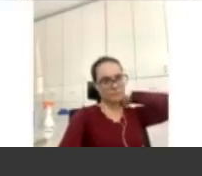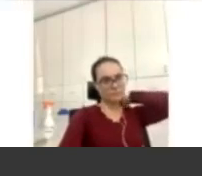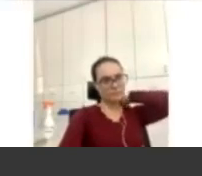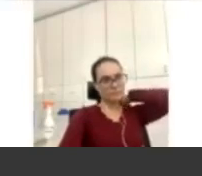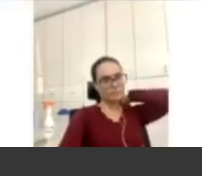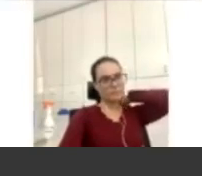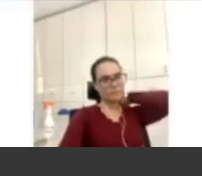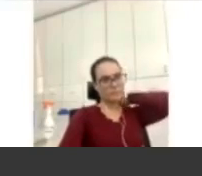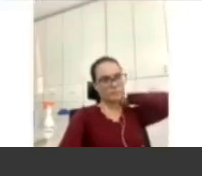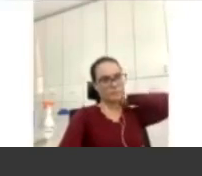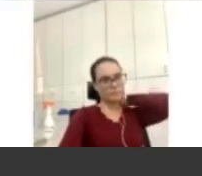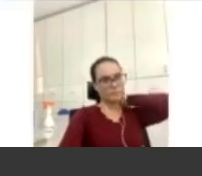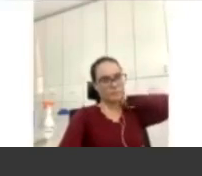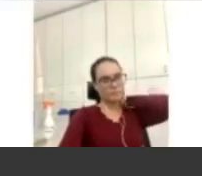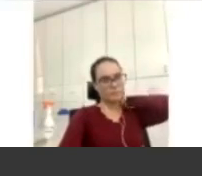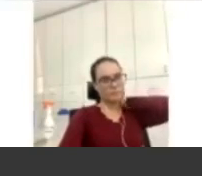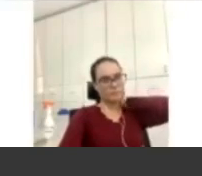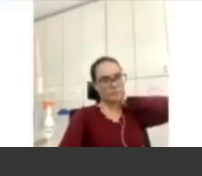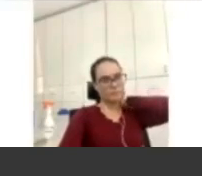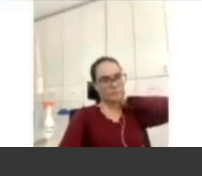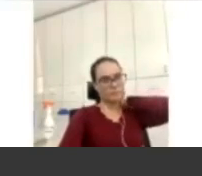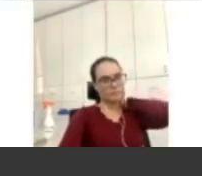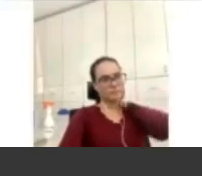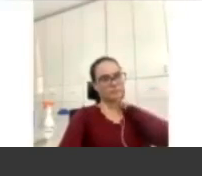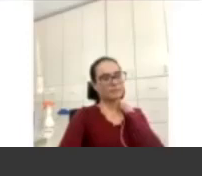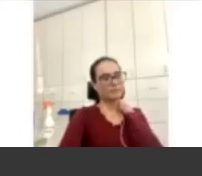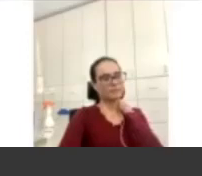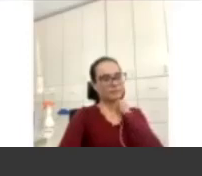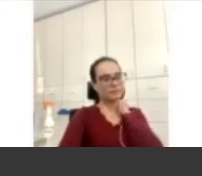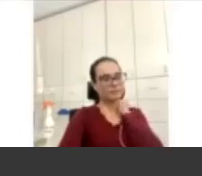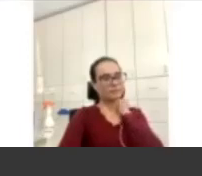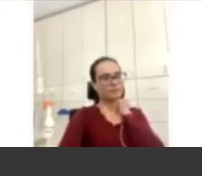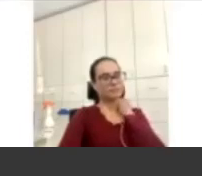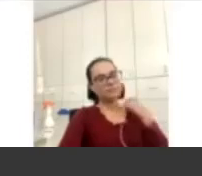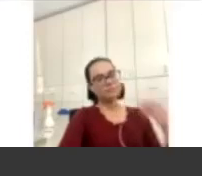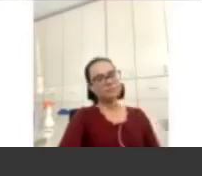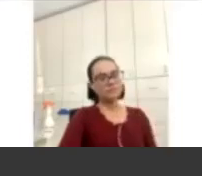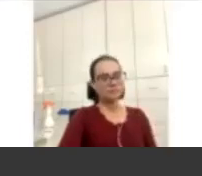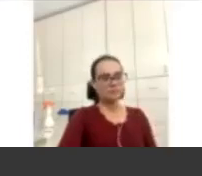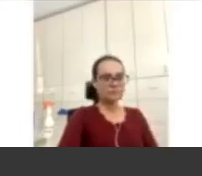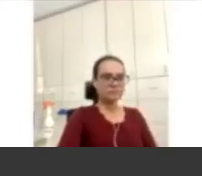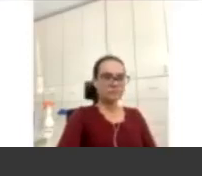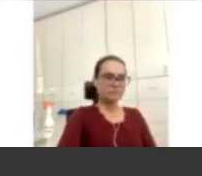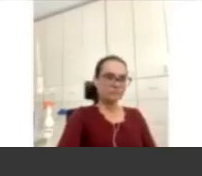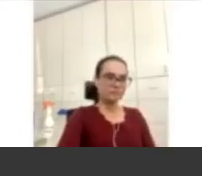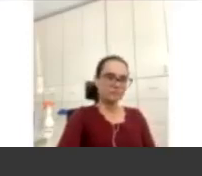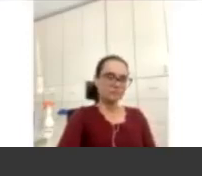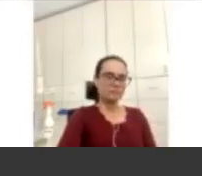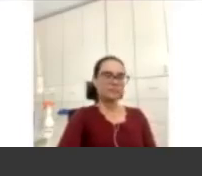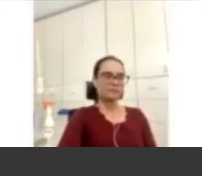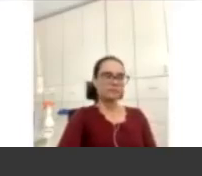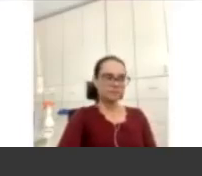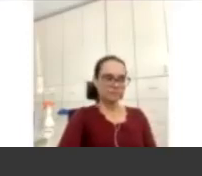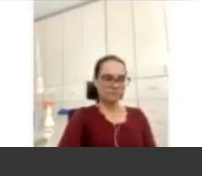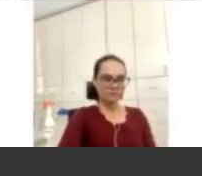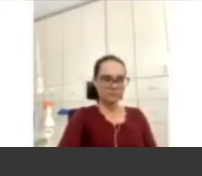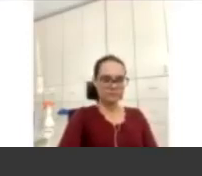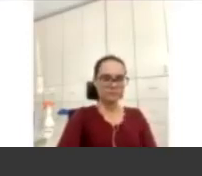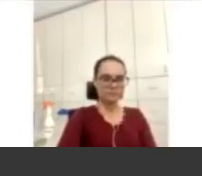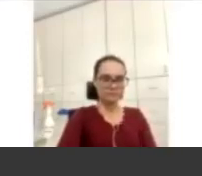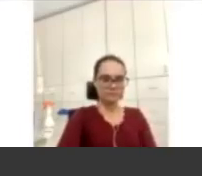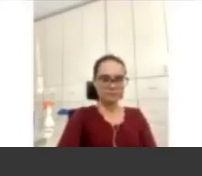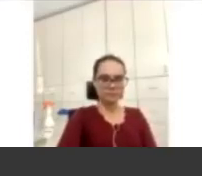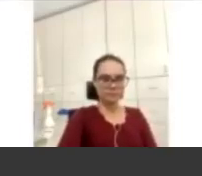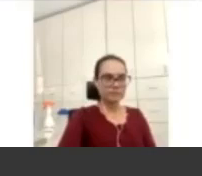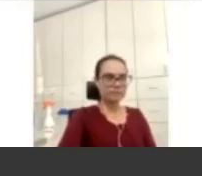anal ou retal, fezes purulentas ou sanguinolentas, tudo isso entra como suspeita de proctite e é um caso suspeito também de monkeypox. Então,